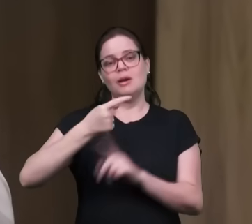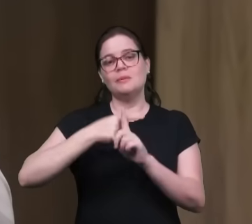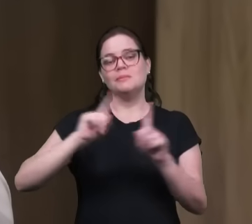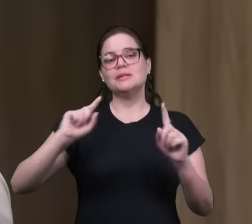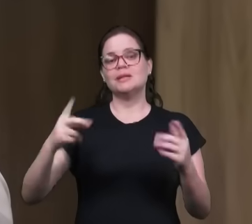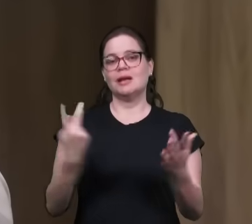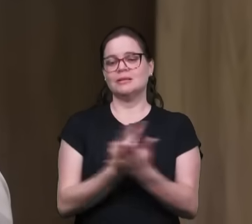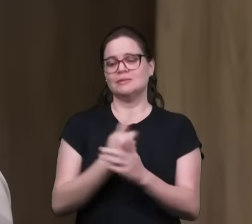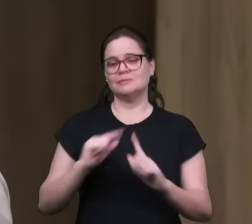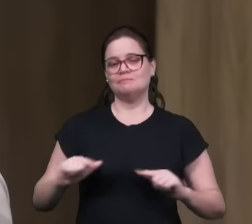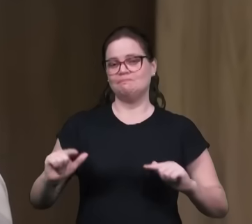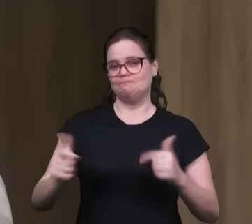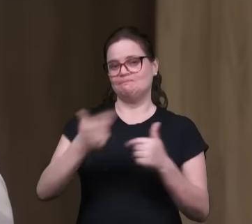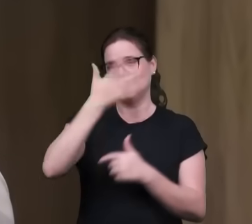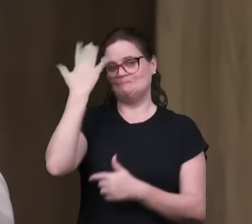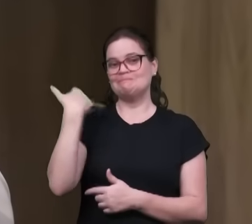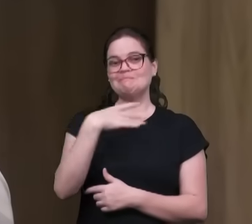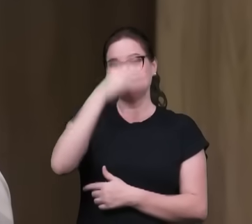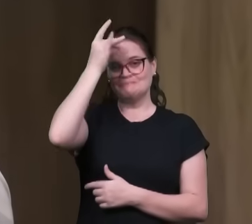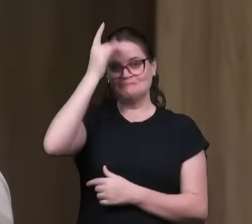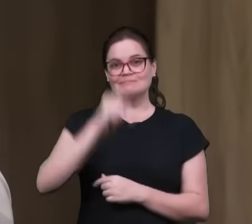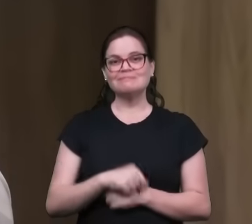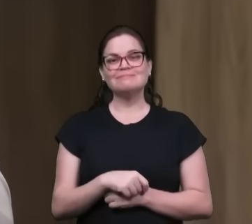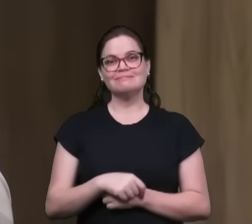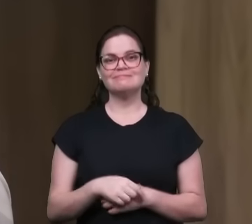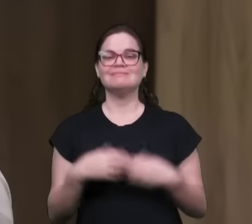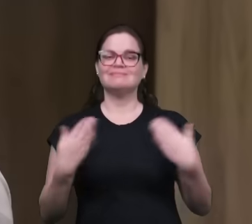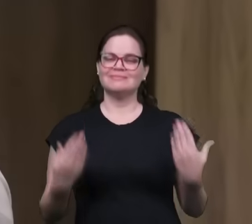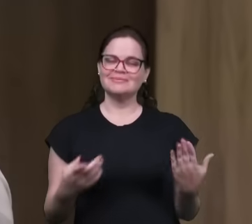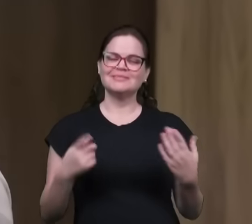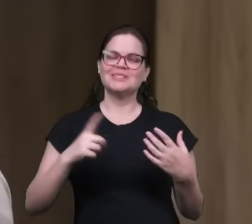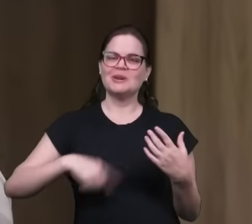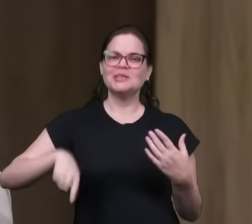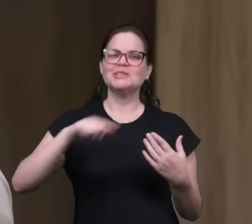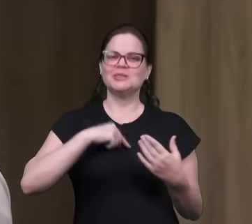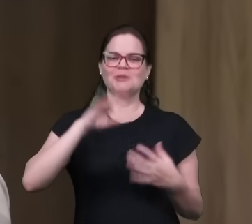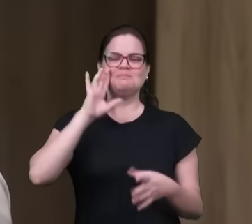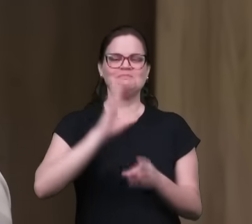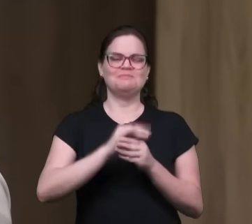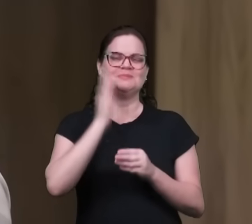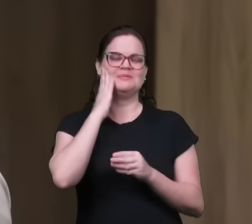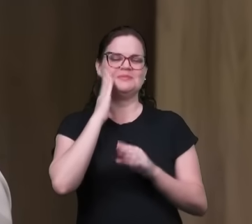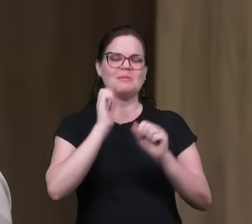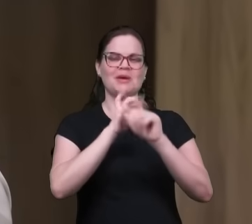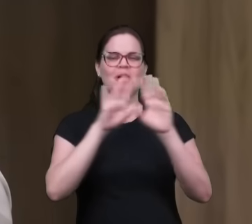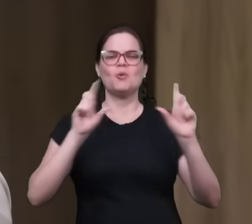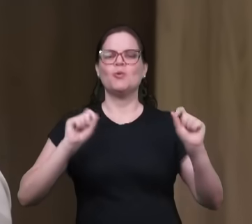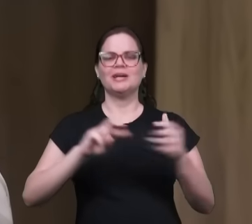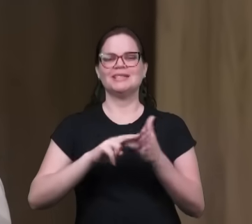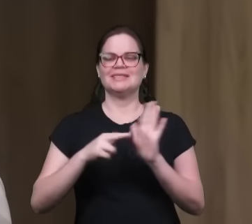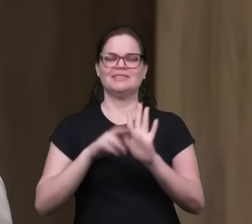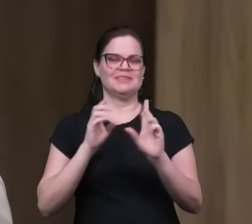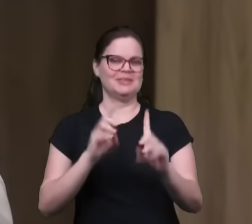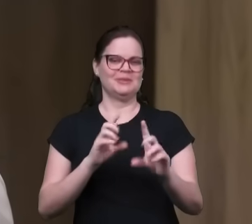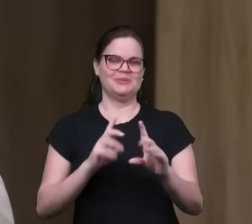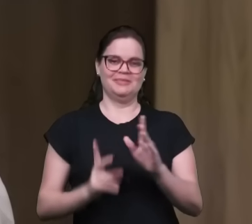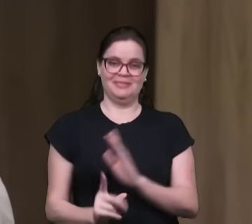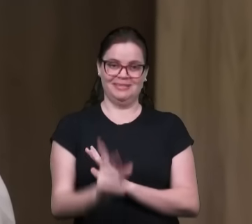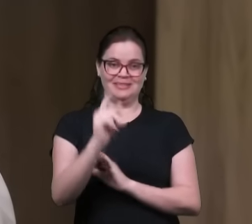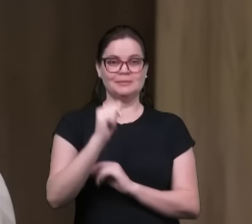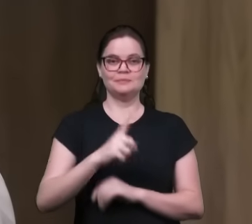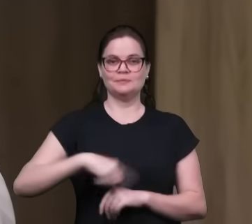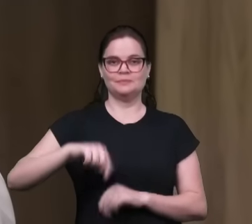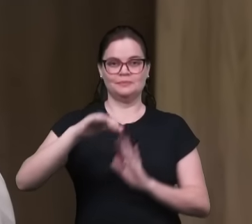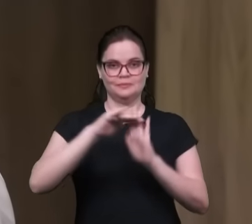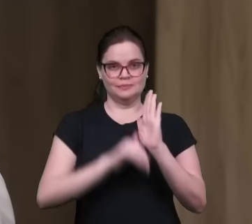Santo está fazendo. E, aliás, isso é que é exatamente o Evangelho Eterno. Nós estamos falando aqui, nesse